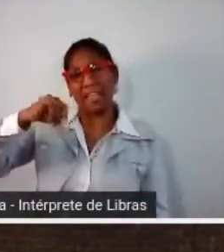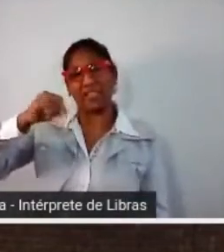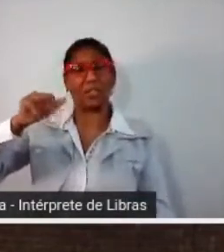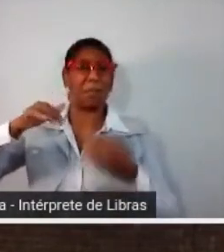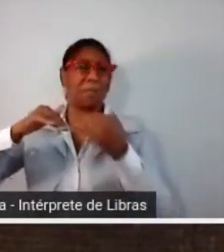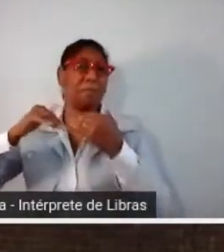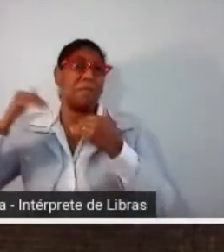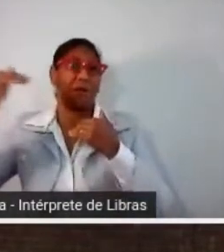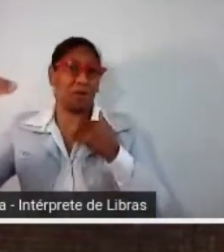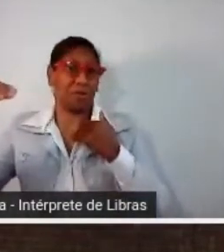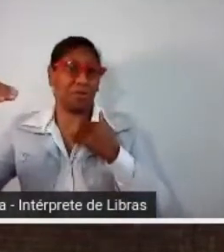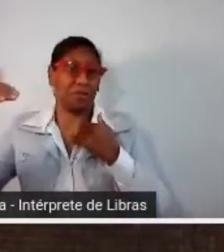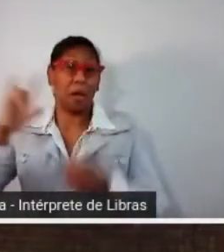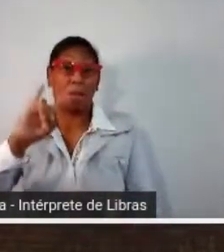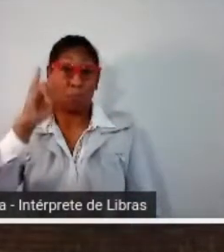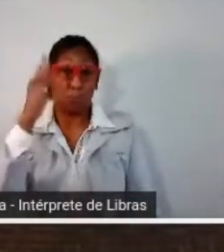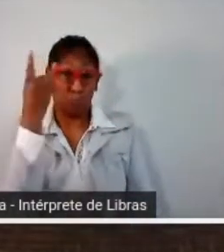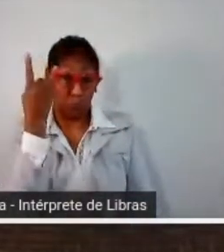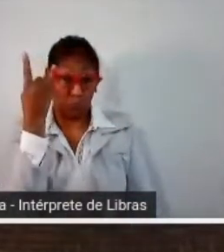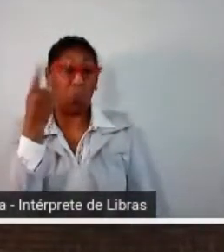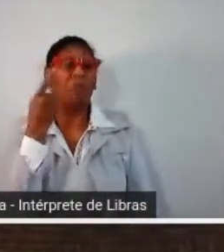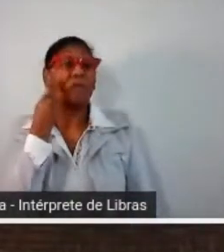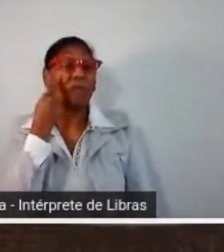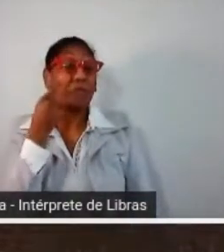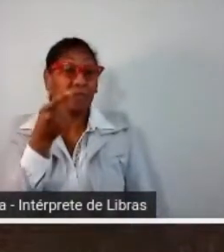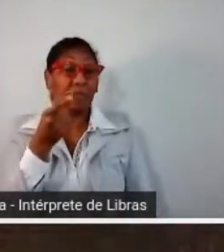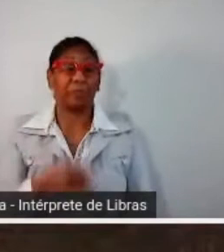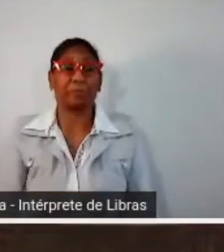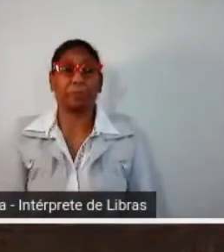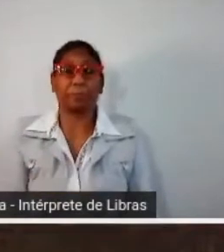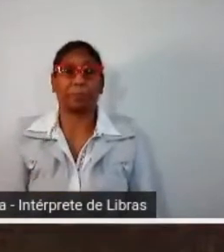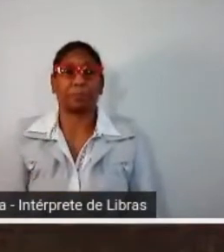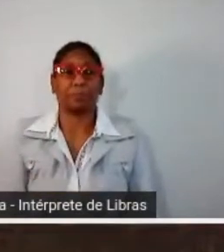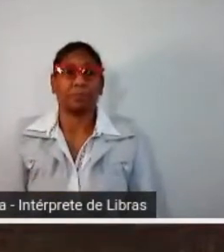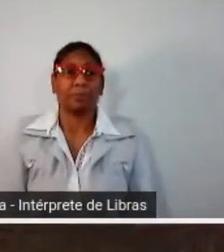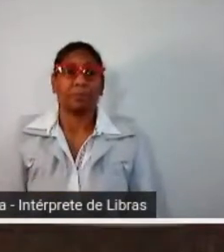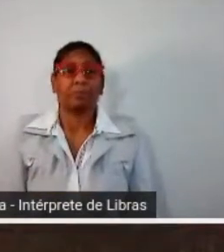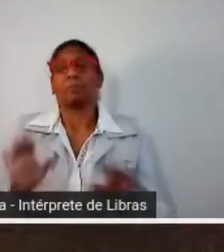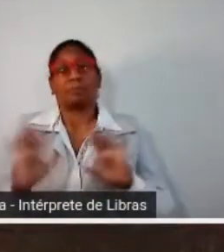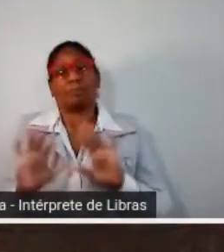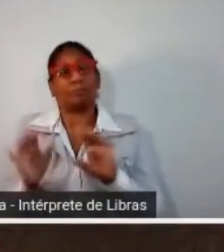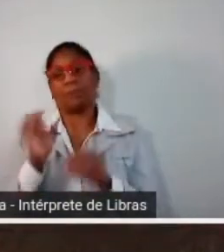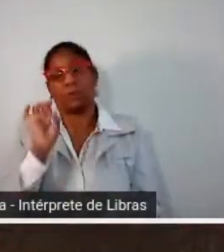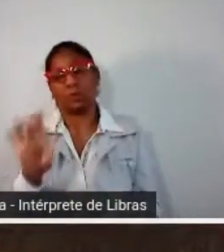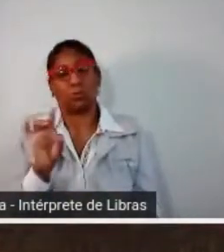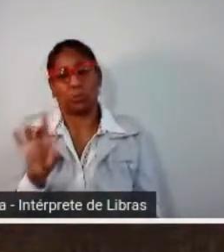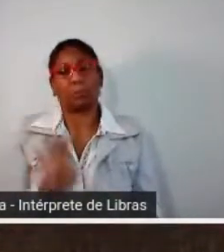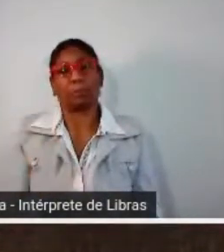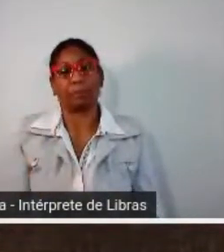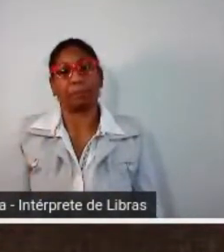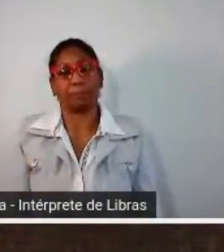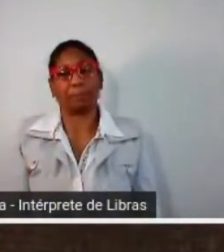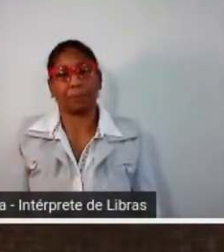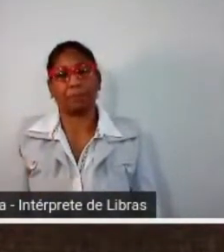por último, tem só mais uma que eu queria passar aqui. Não, era exatamente essa, né,